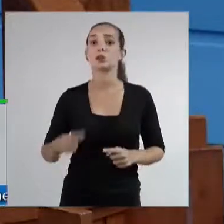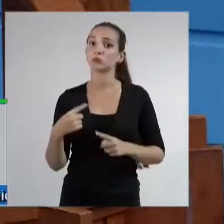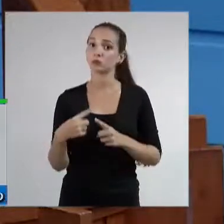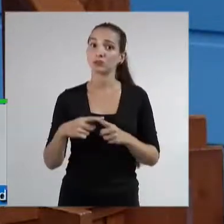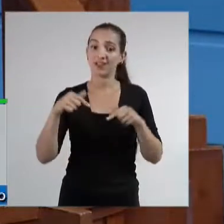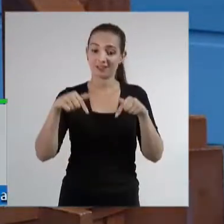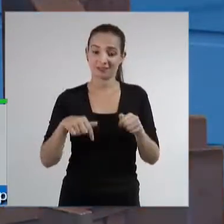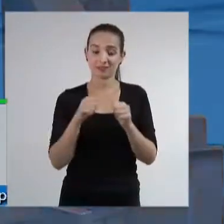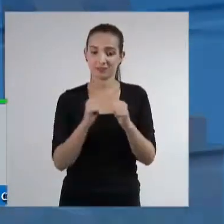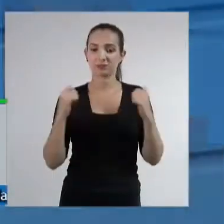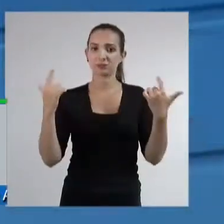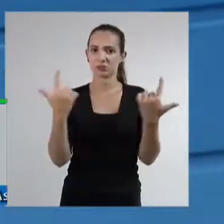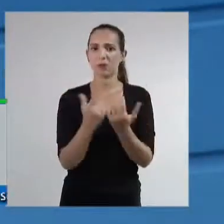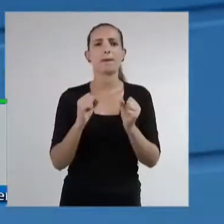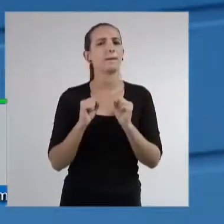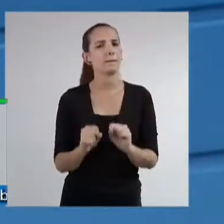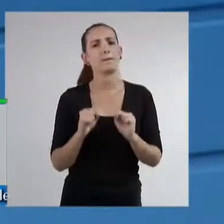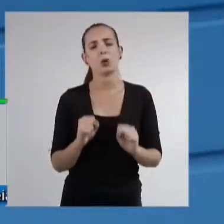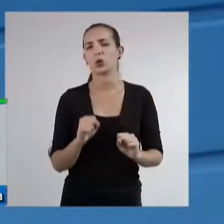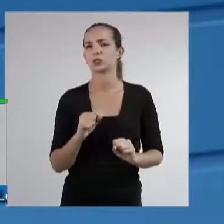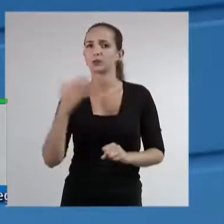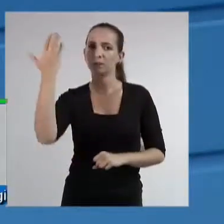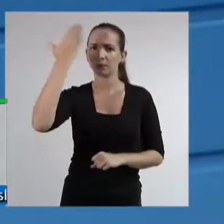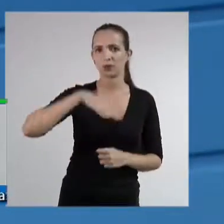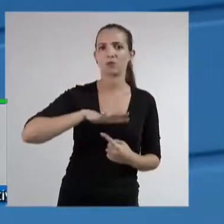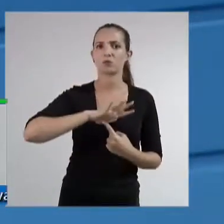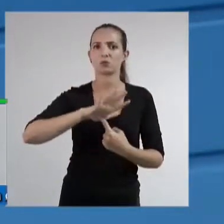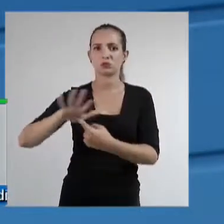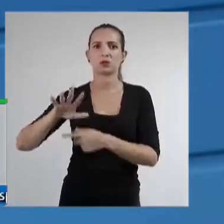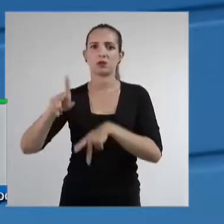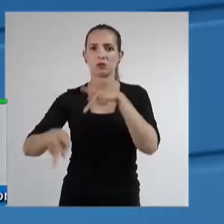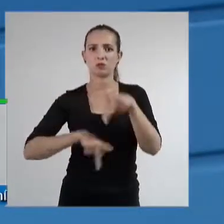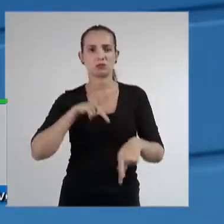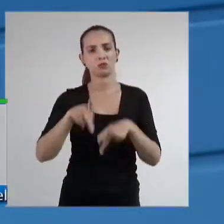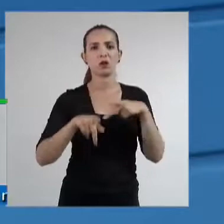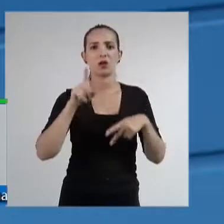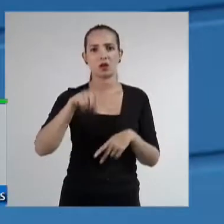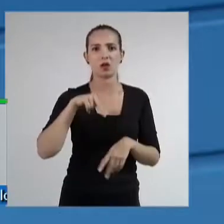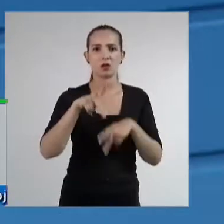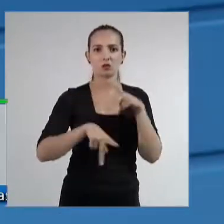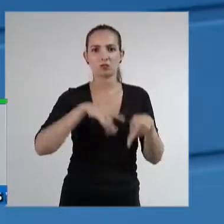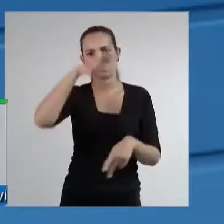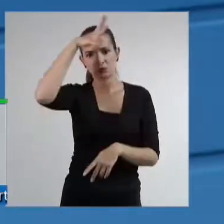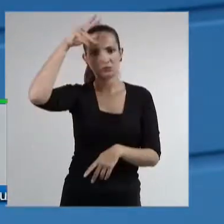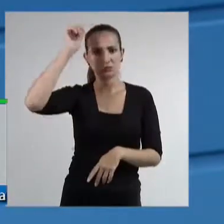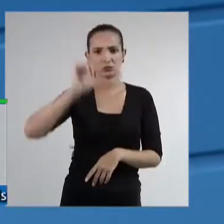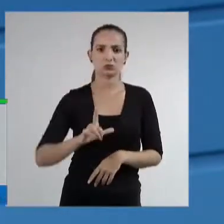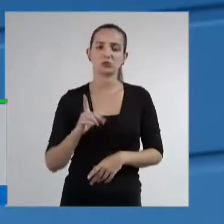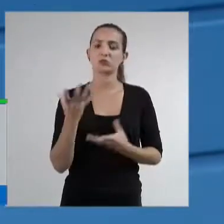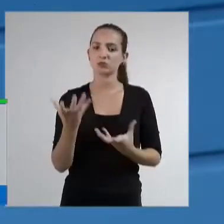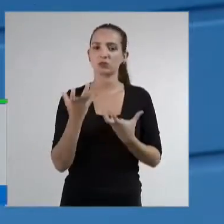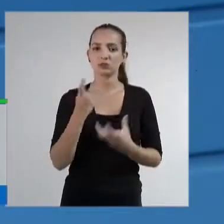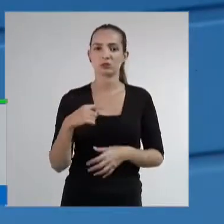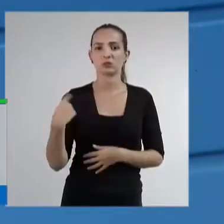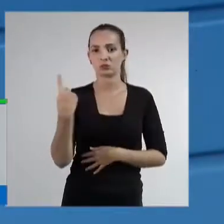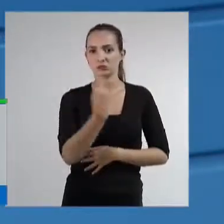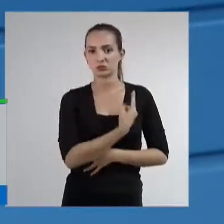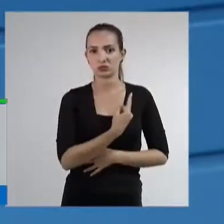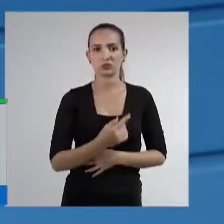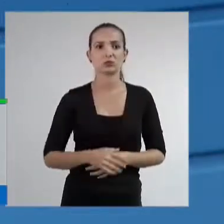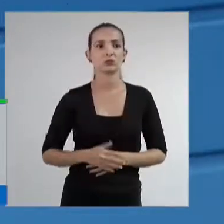casa legislativa possa ser o reflexo e o sentimento da população. É o que o povo do Mato Grosso do Sul espera de nós e Vossa